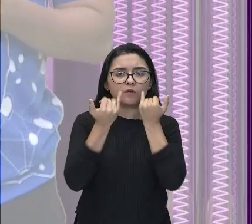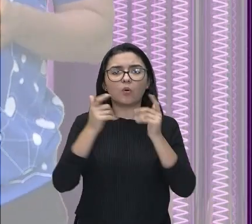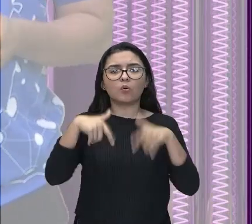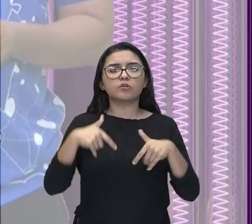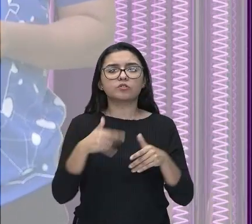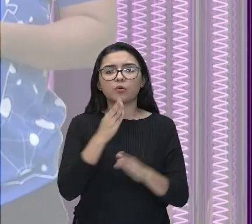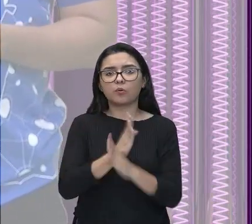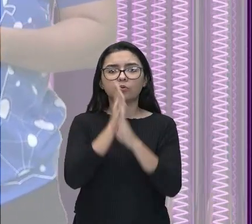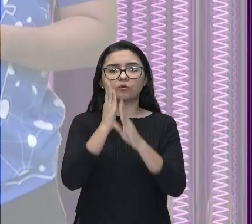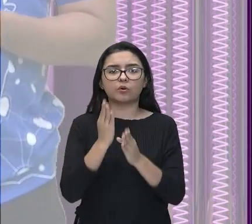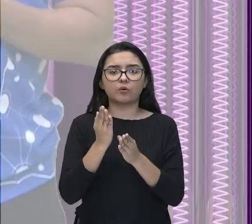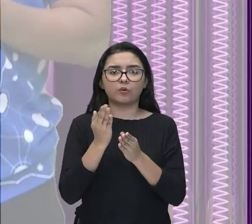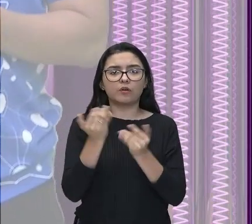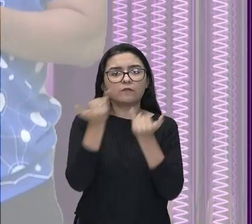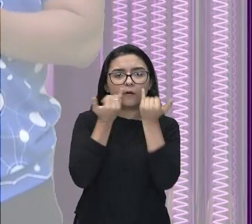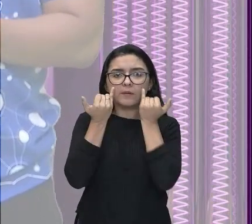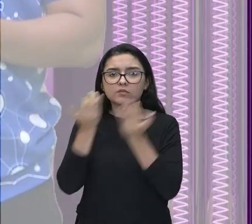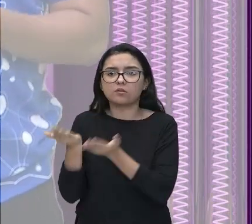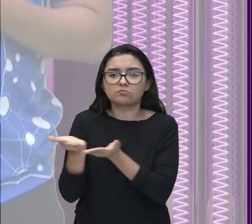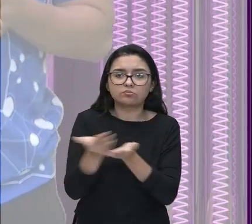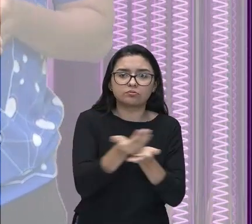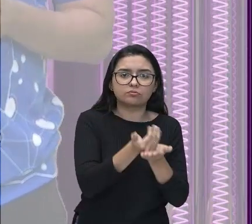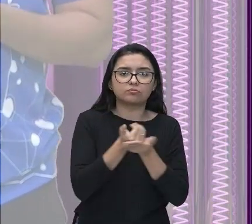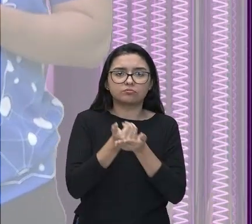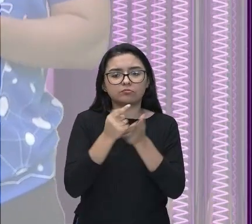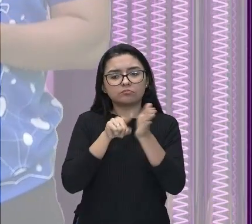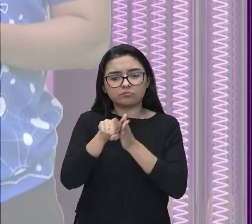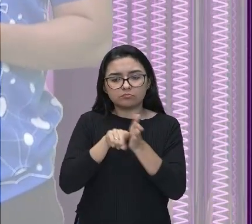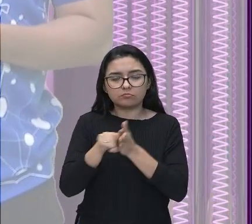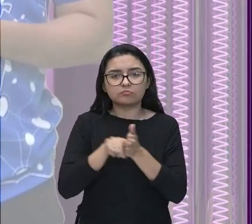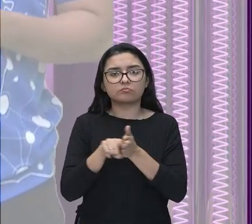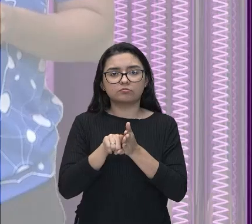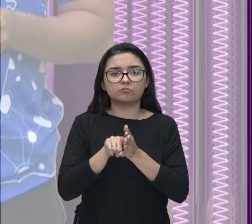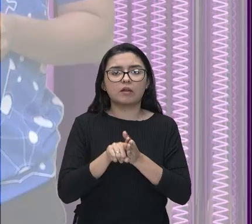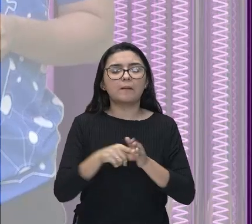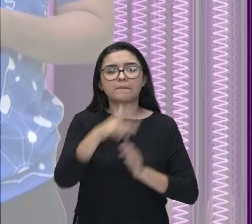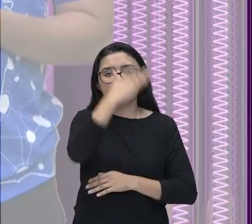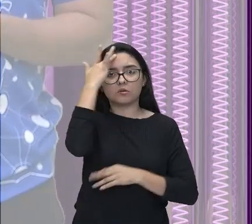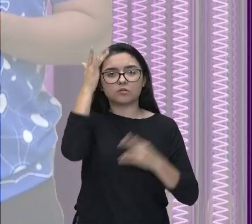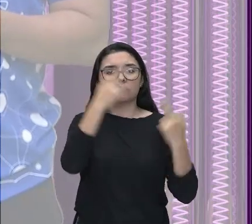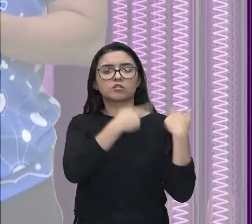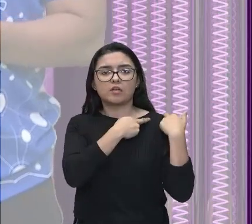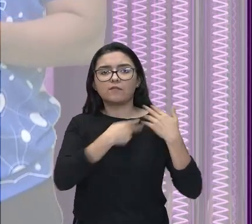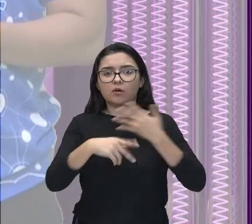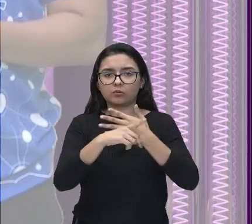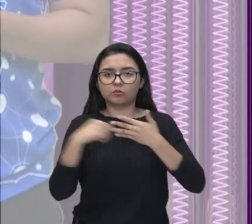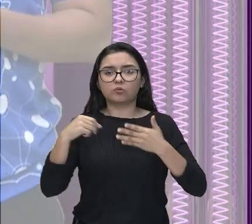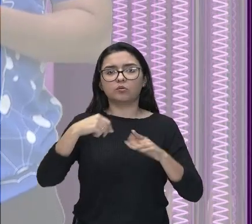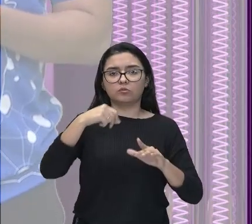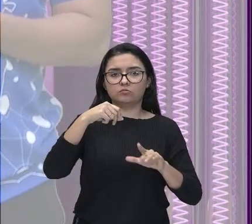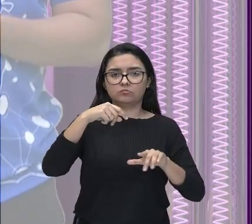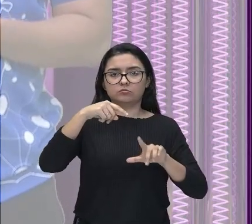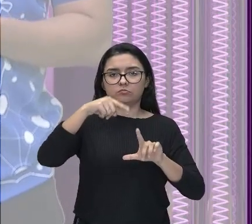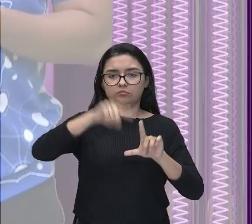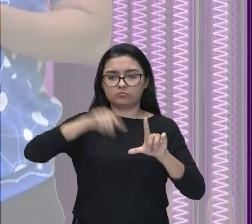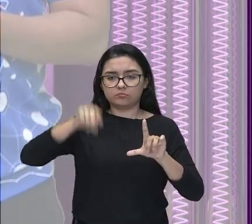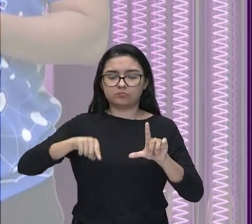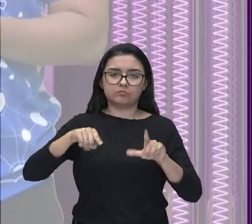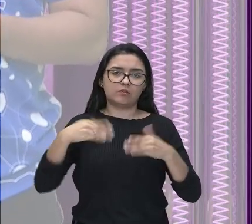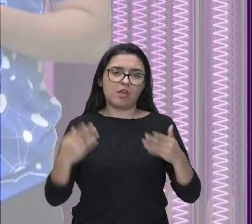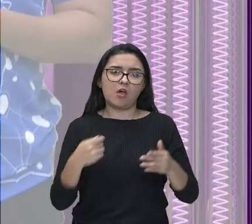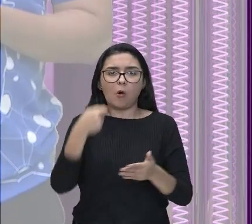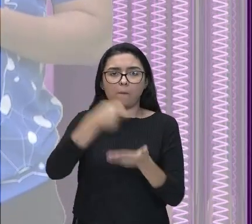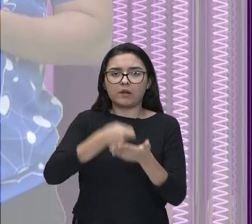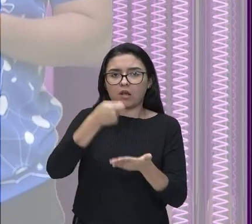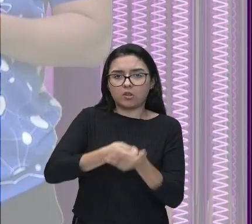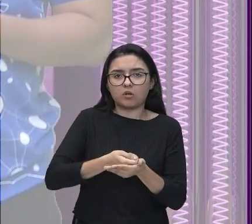foram extraídos, dá os créditos ao autor do gráfico, não é um elemento obrigatório de todo o gráfico, mas